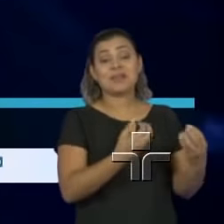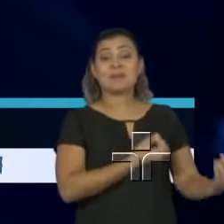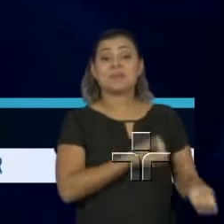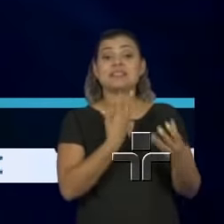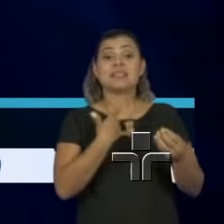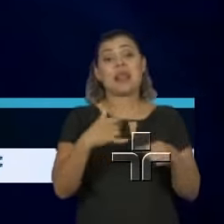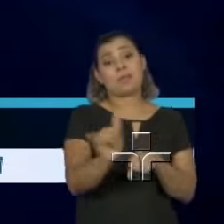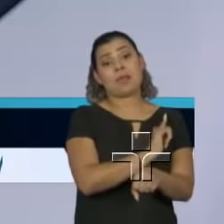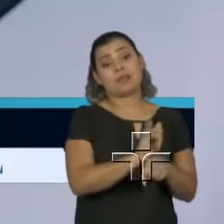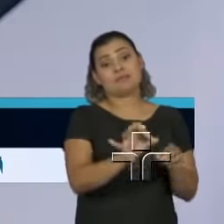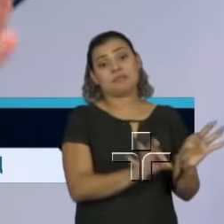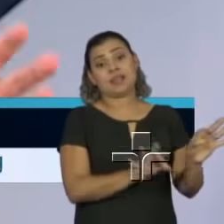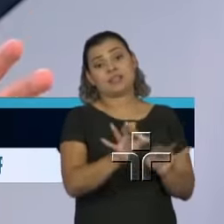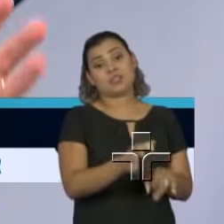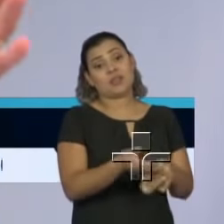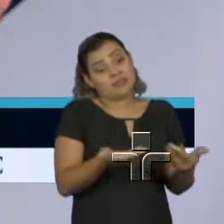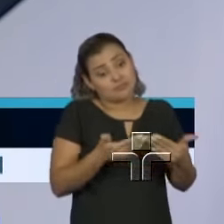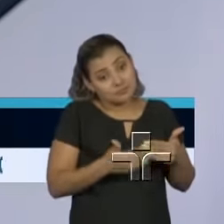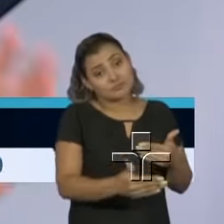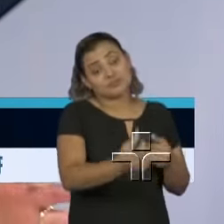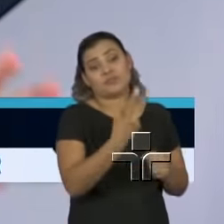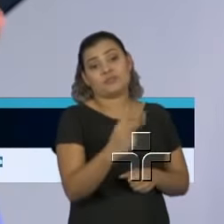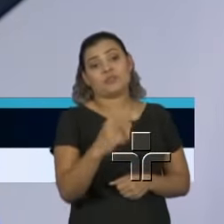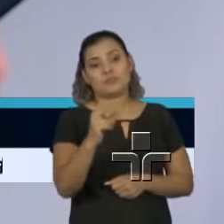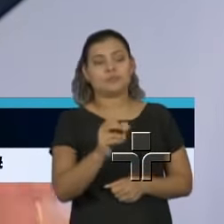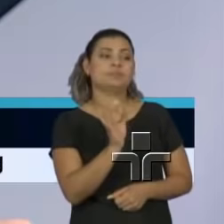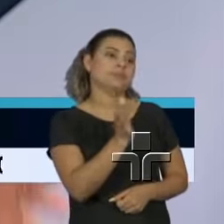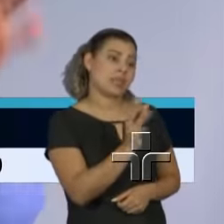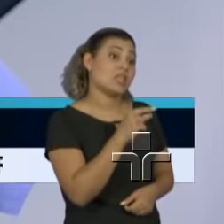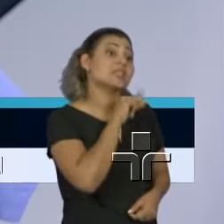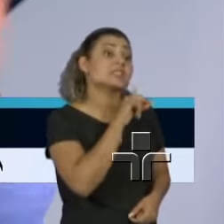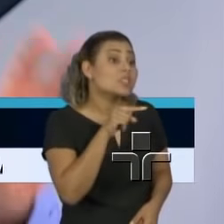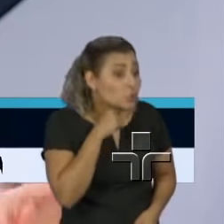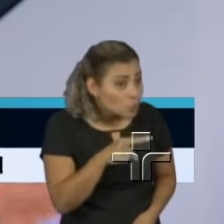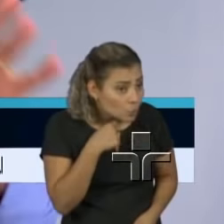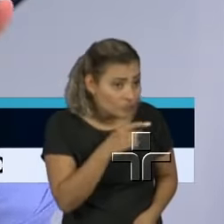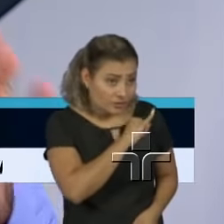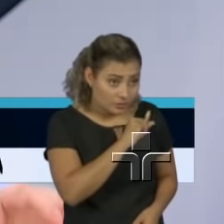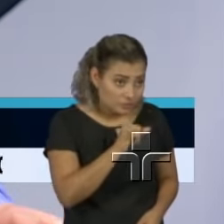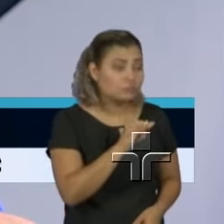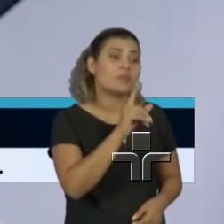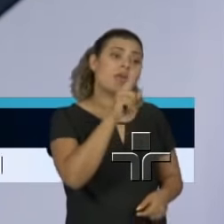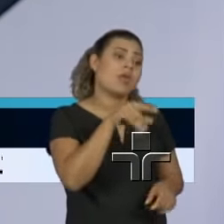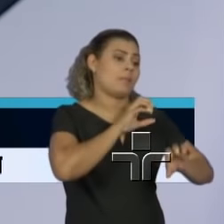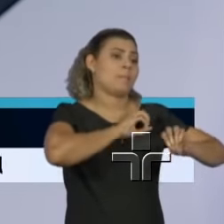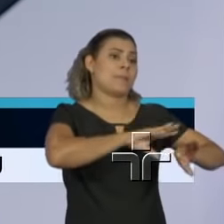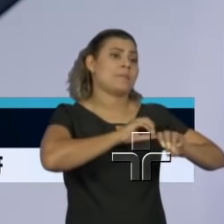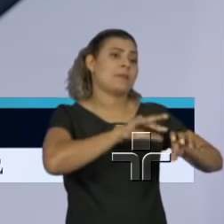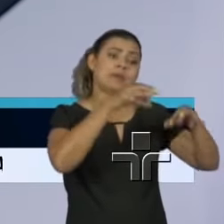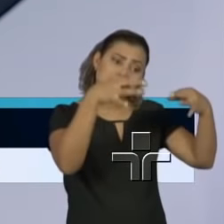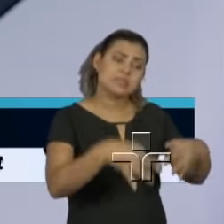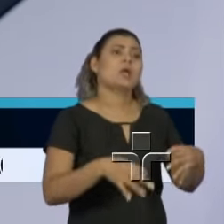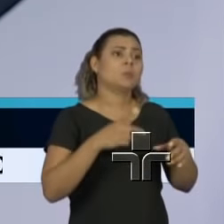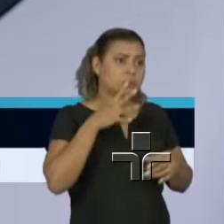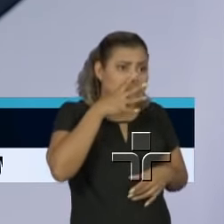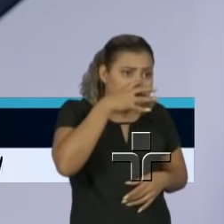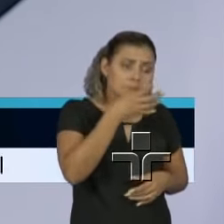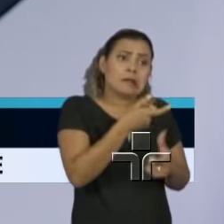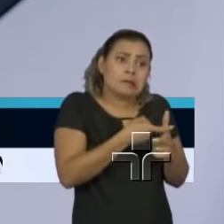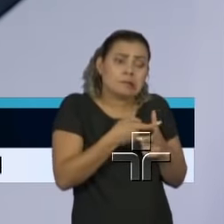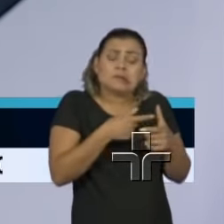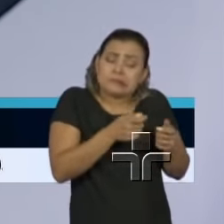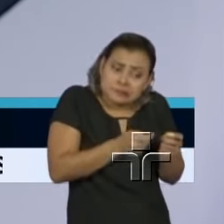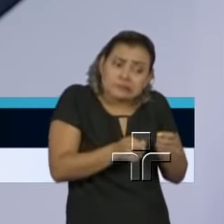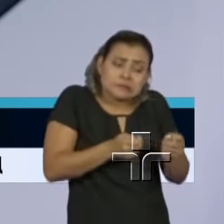fazer um planejamento melhor. Eu acho que não tem a menor dúvida, tem que insistir nisso, a pedagogia essa está correta. Mas eu estou querendo só salientar essa